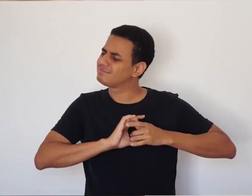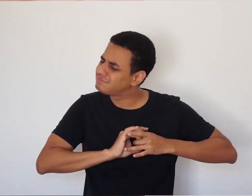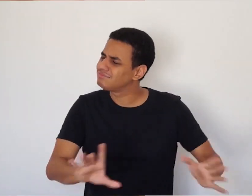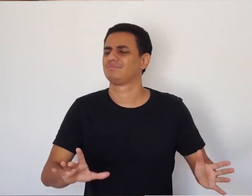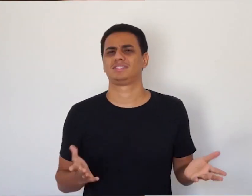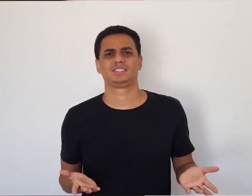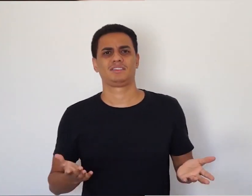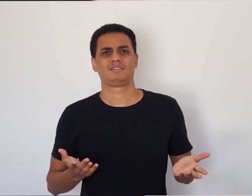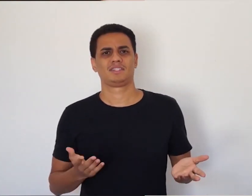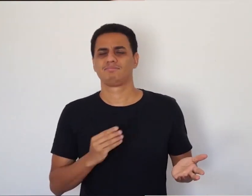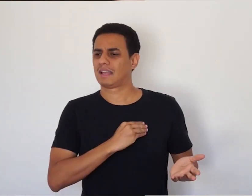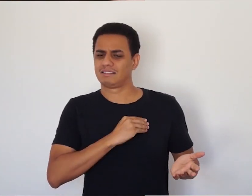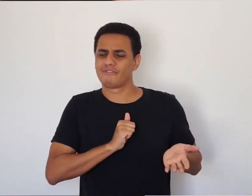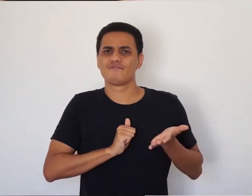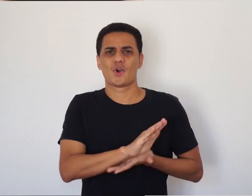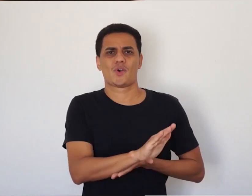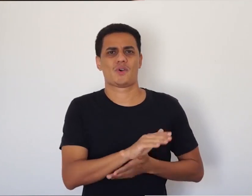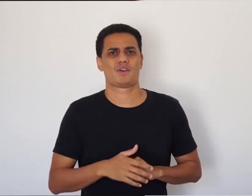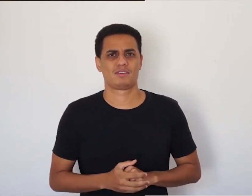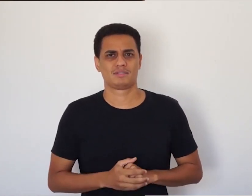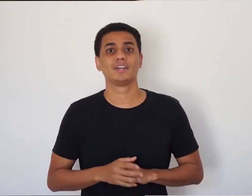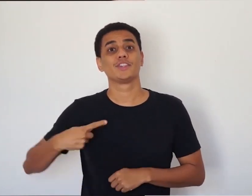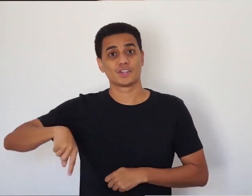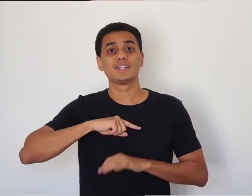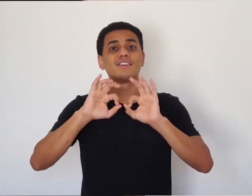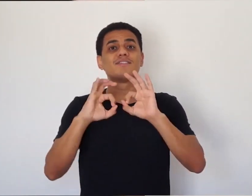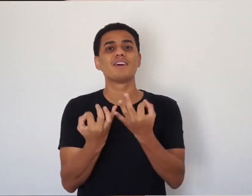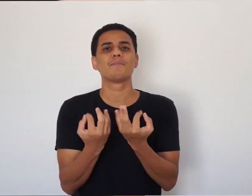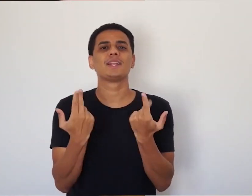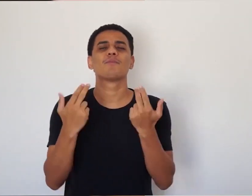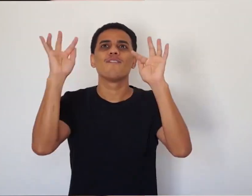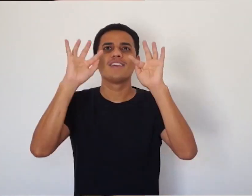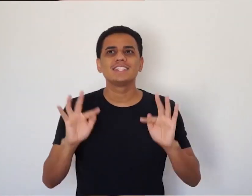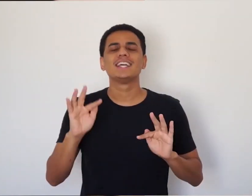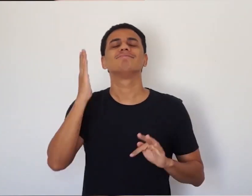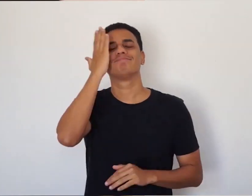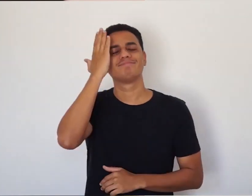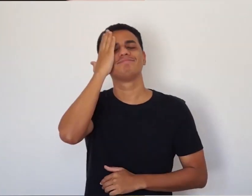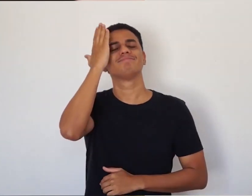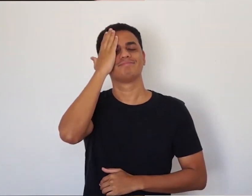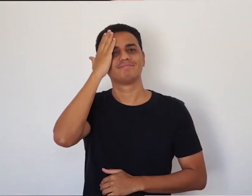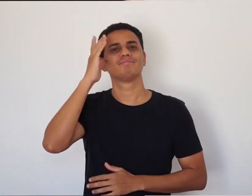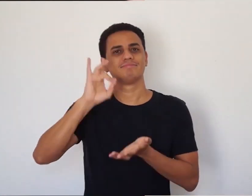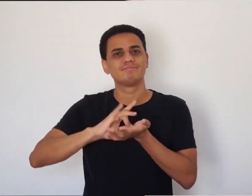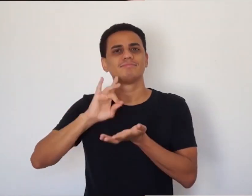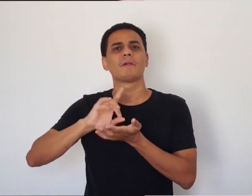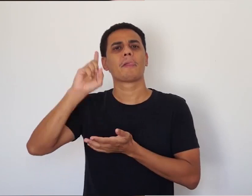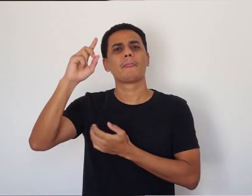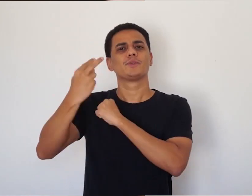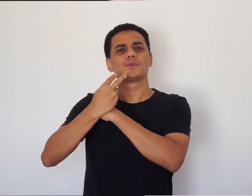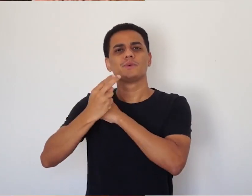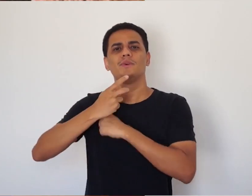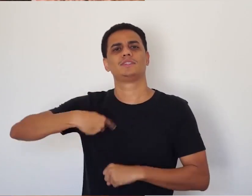meus pecados, ele tem certamente libertado cada um de nós, a alegria da nossa família de poder reconhecer isso,